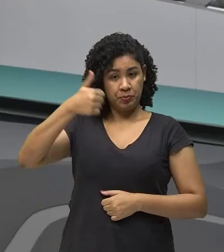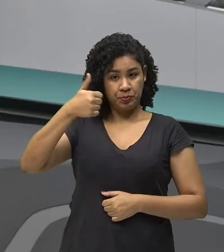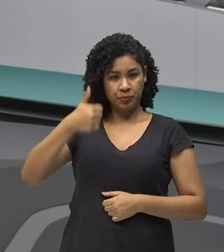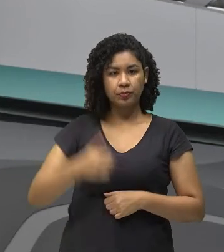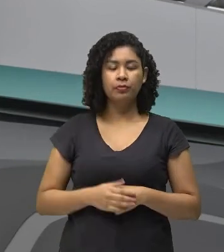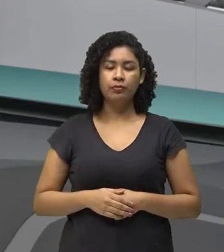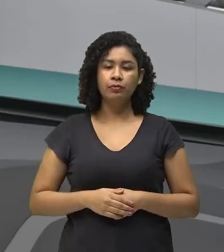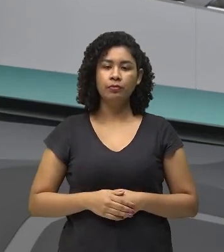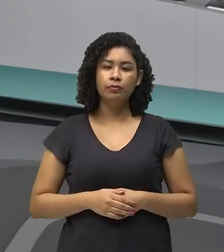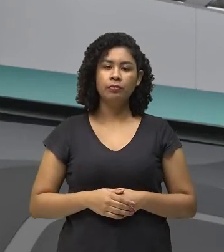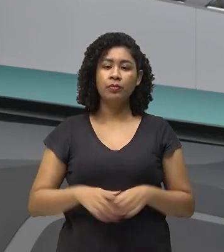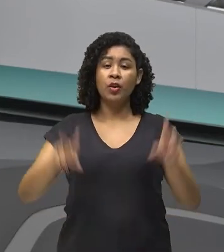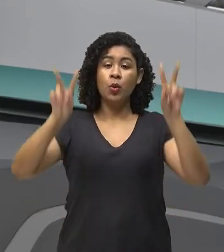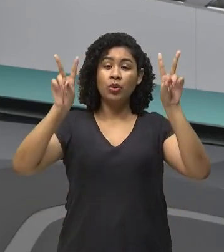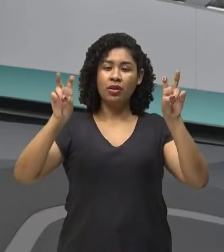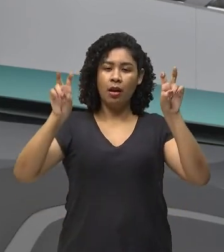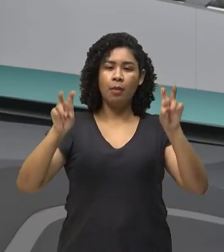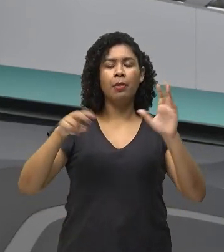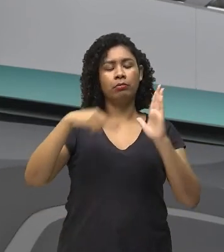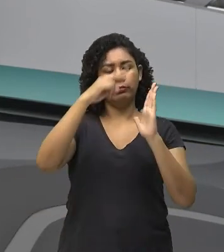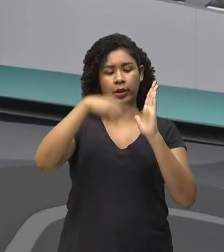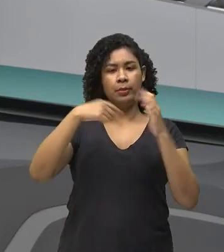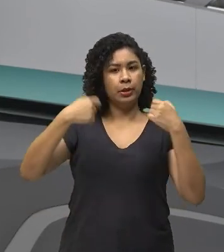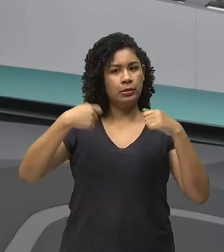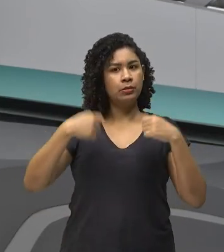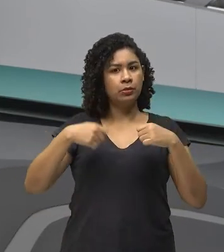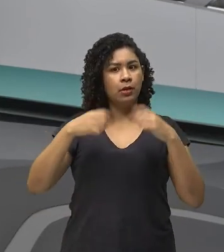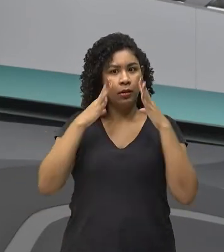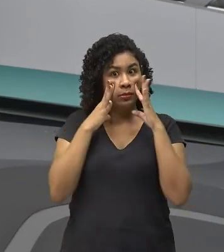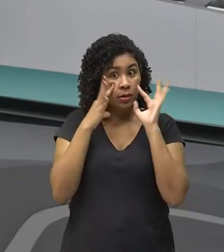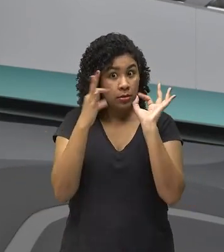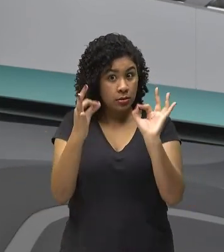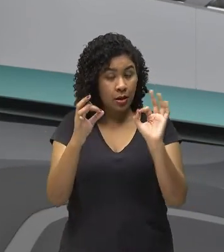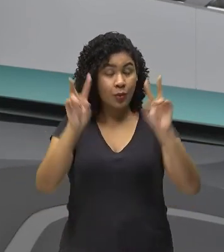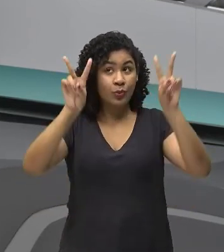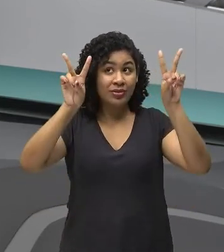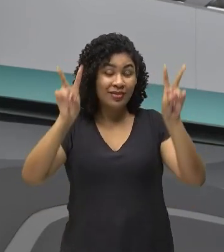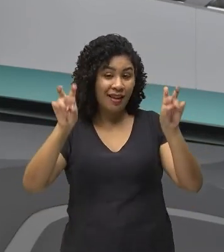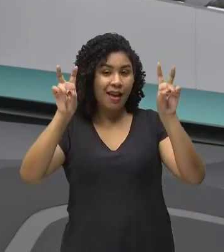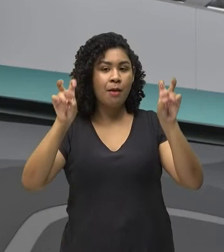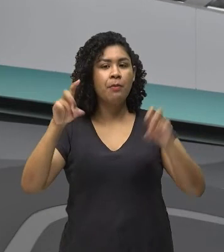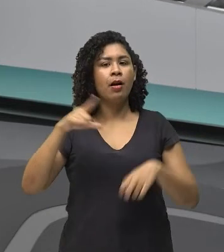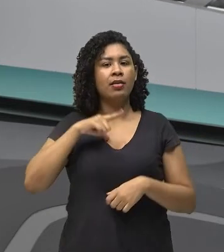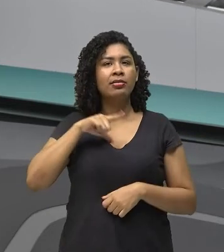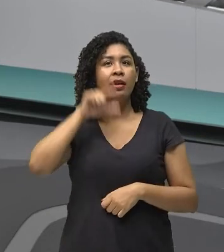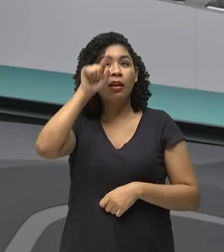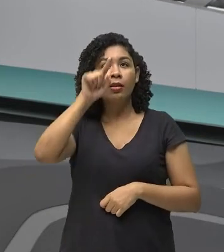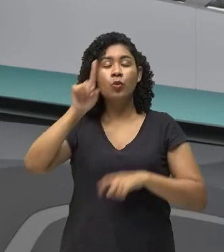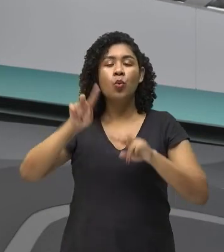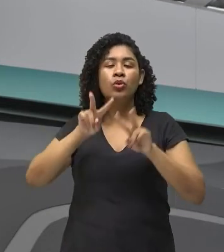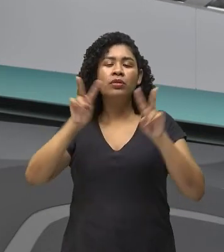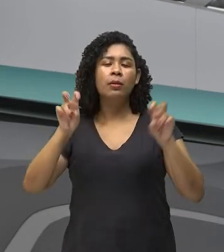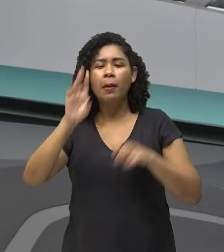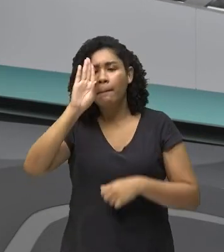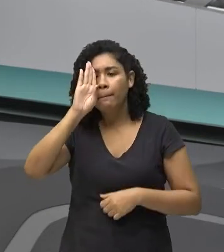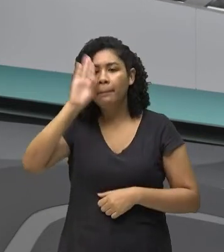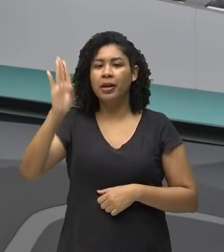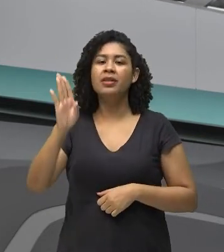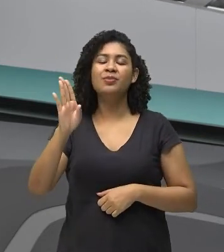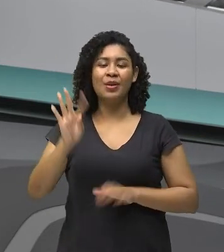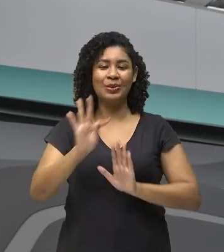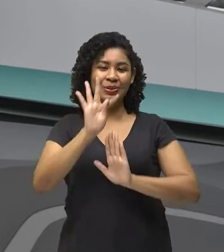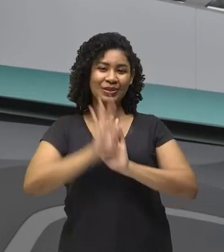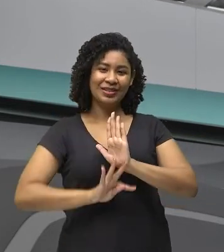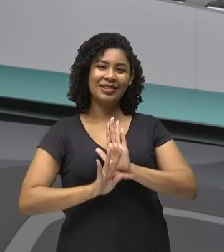tá lá o título bem grandão. Então, você já fica de olho nele, porque tem a ideia do texto que o autor